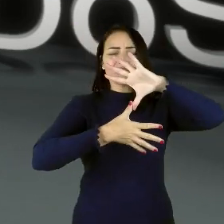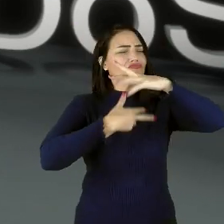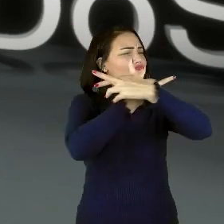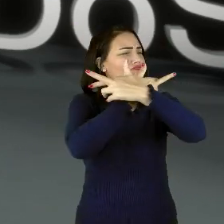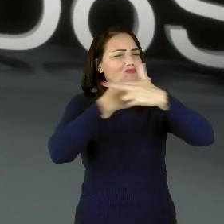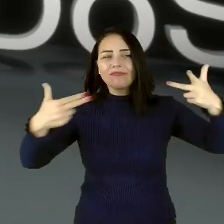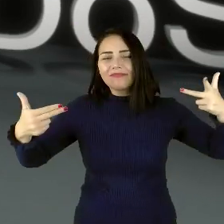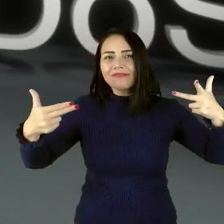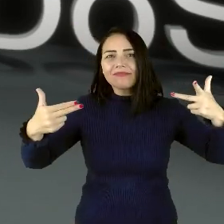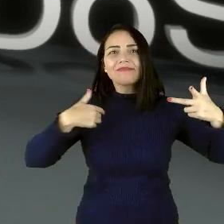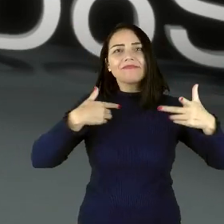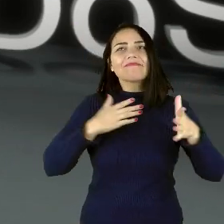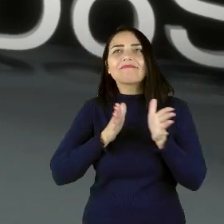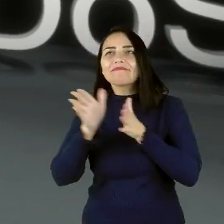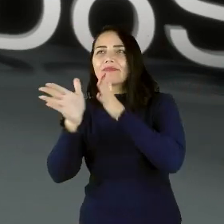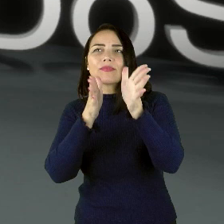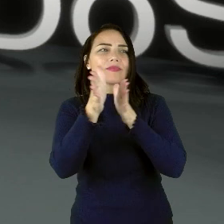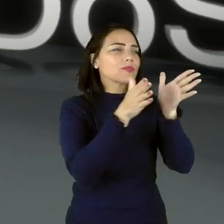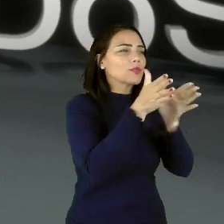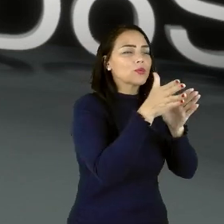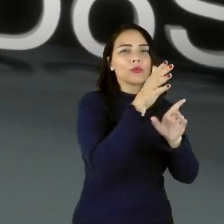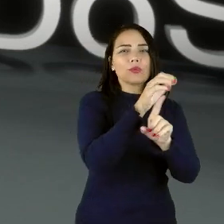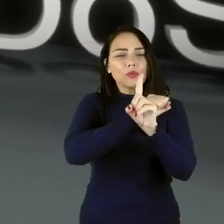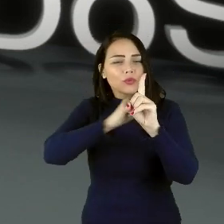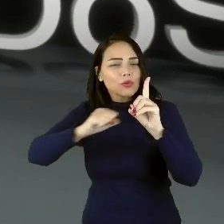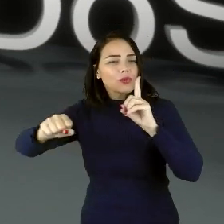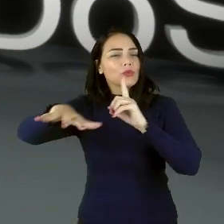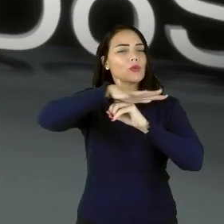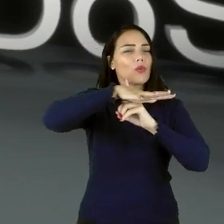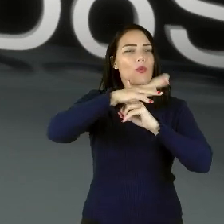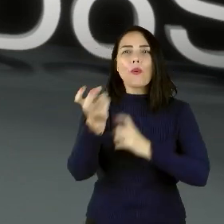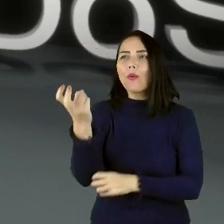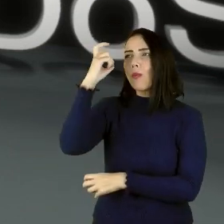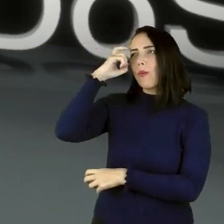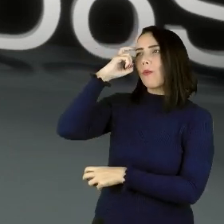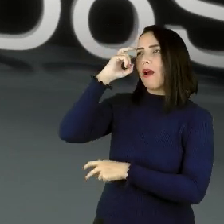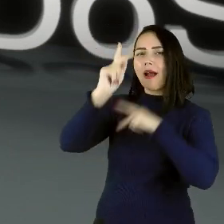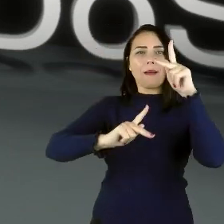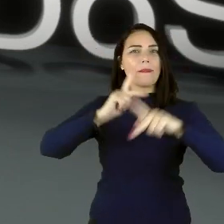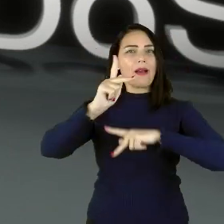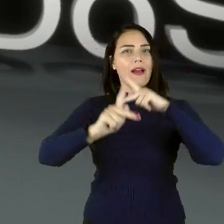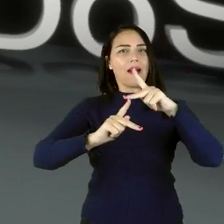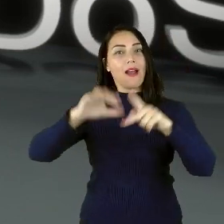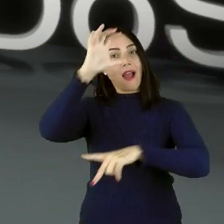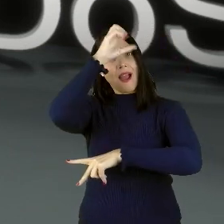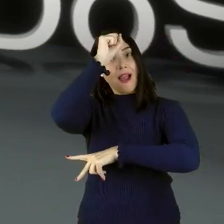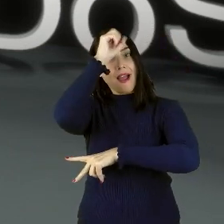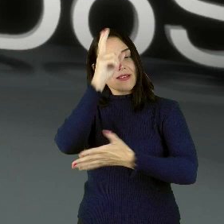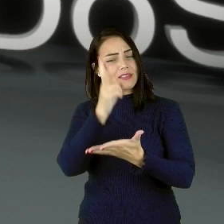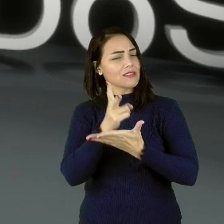Oriente Médio, para me expor a essas diferentes sociedades, culturas, povos, aprendendo o máximo que